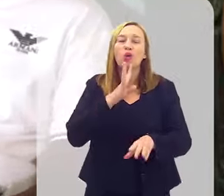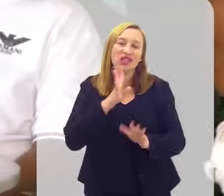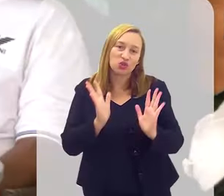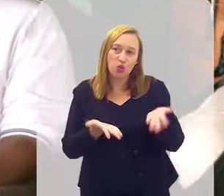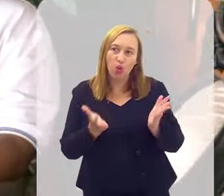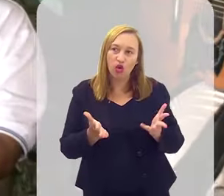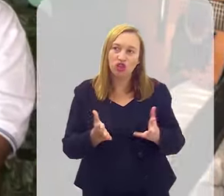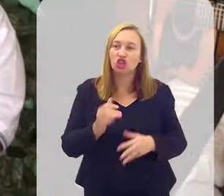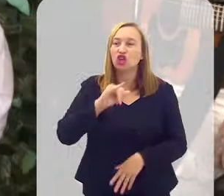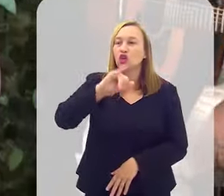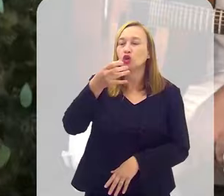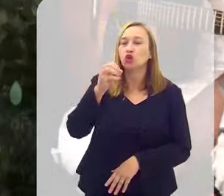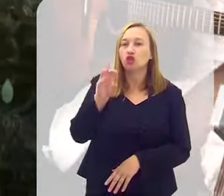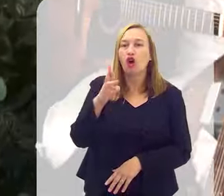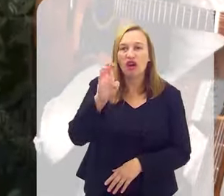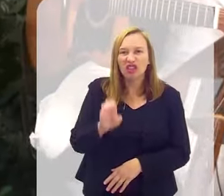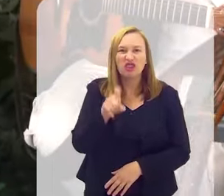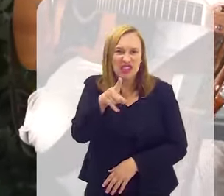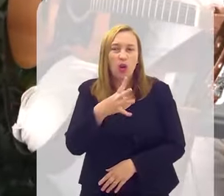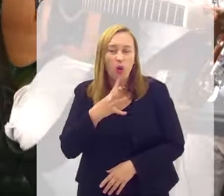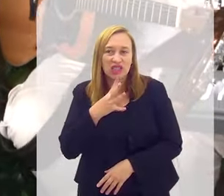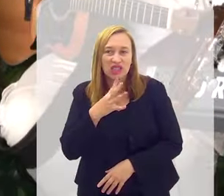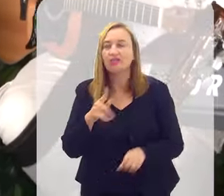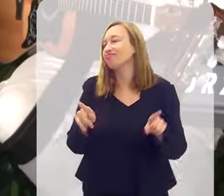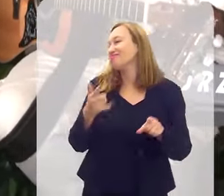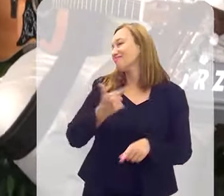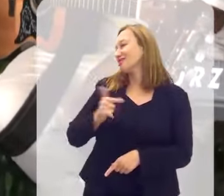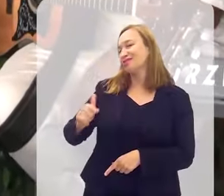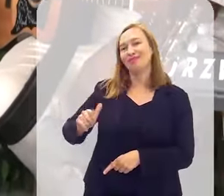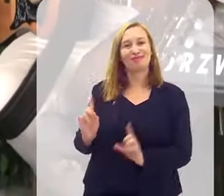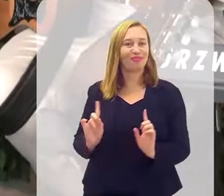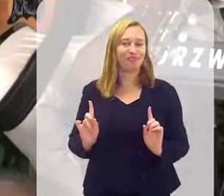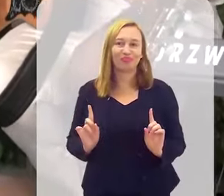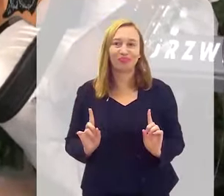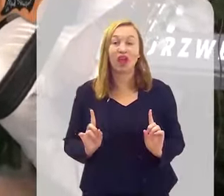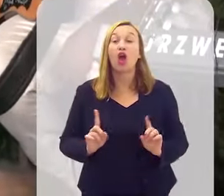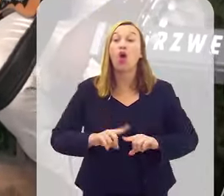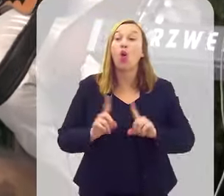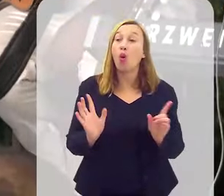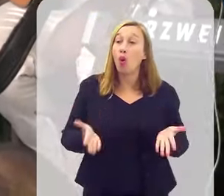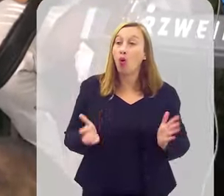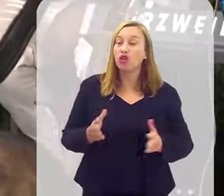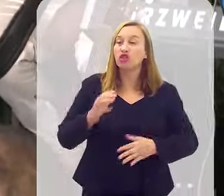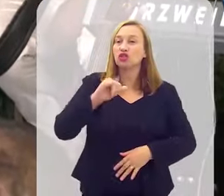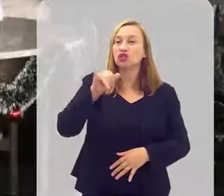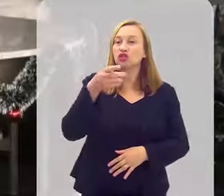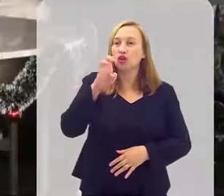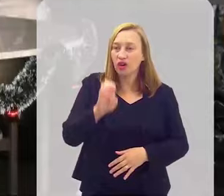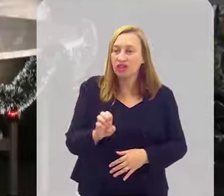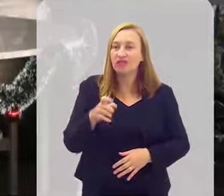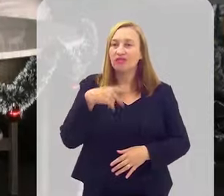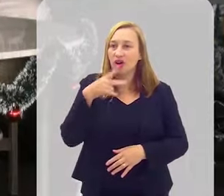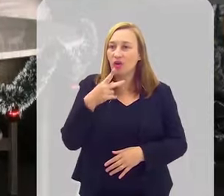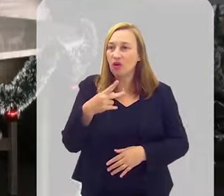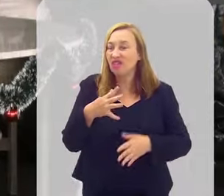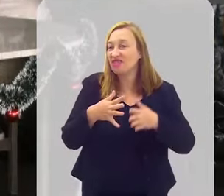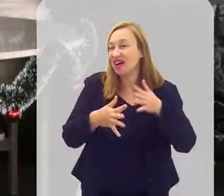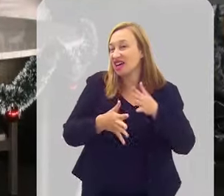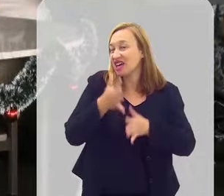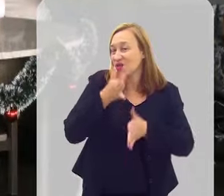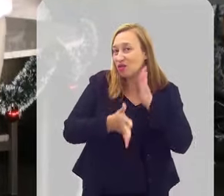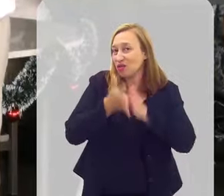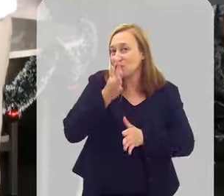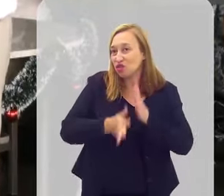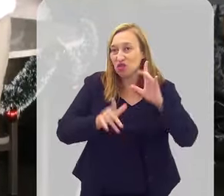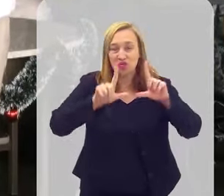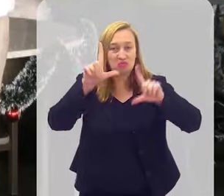baconzitos amigos o Jorge Você já conhecia não também não Jorge decidiu que hoje vai atrapalhar o programa eu não